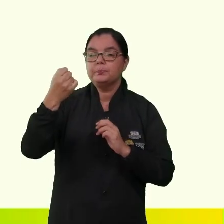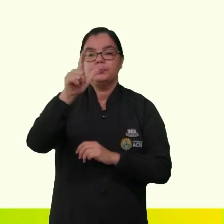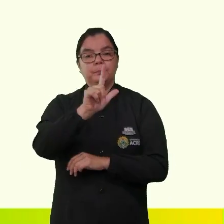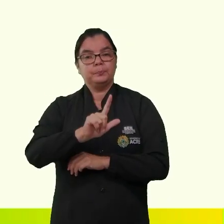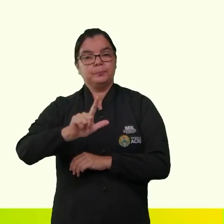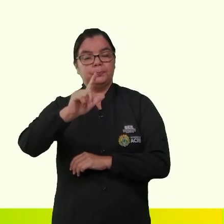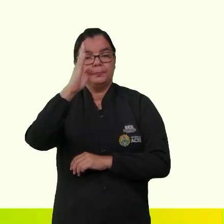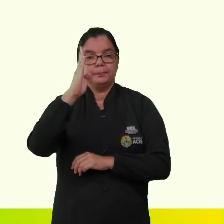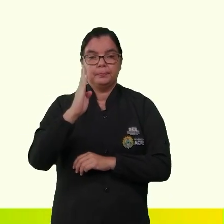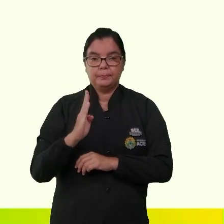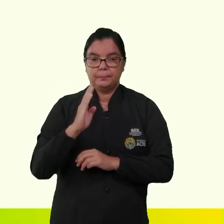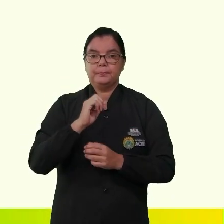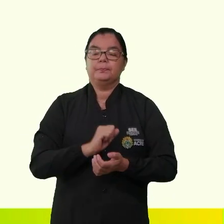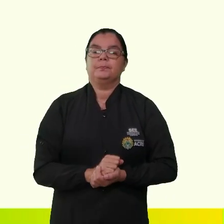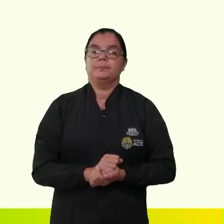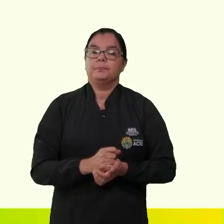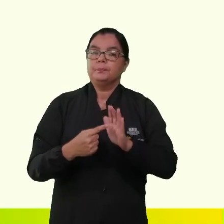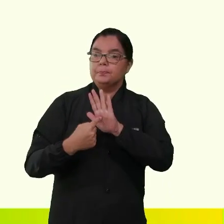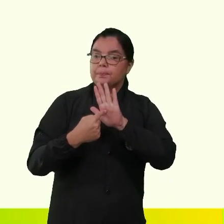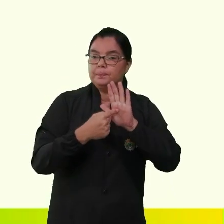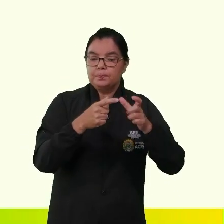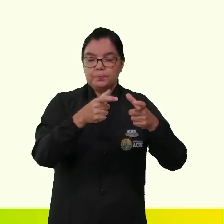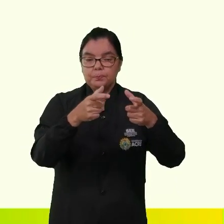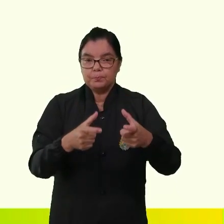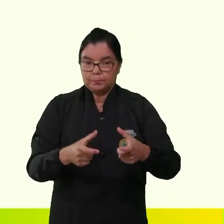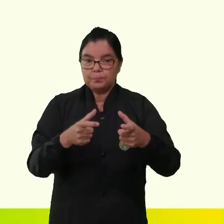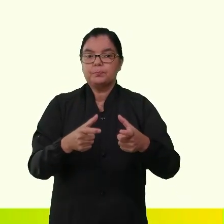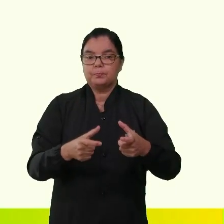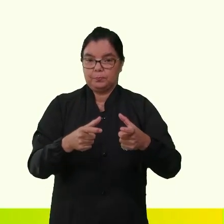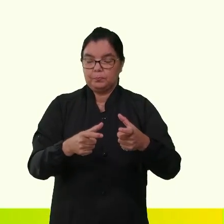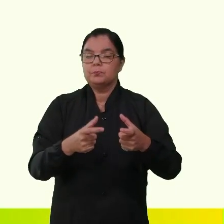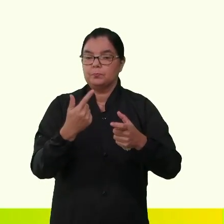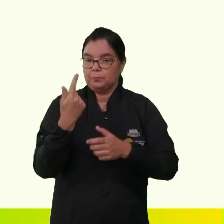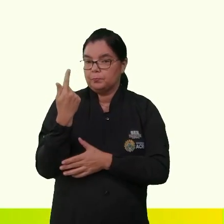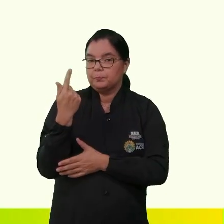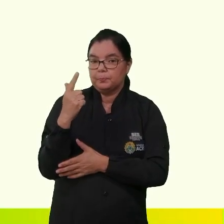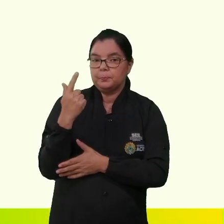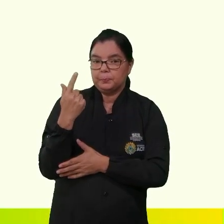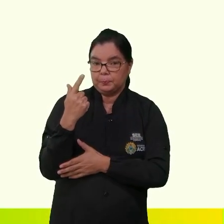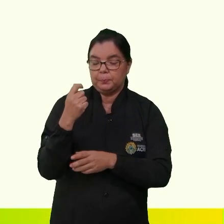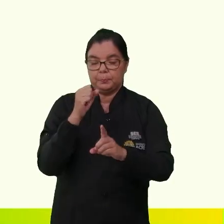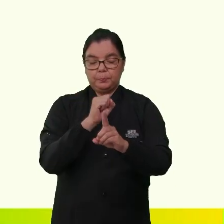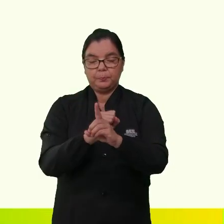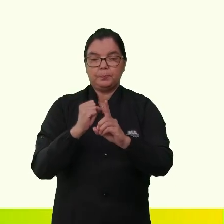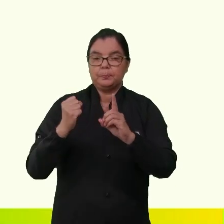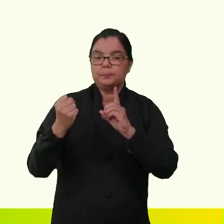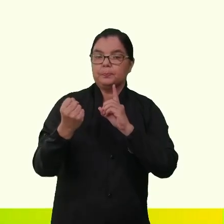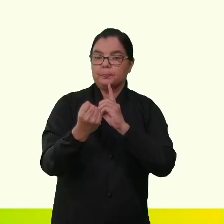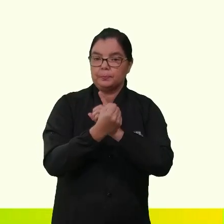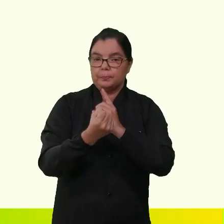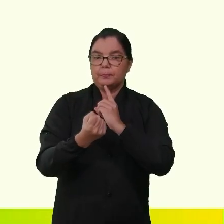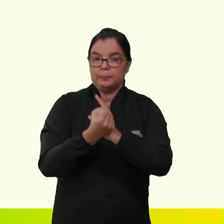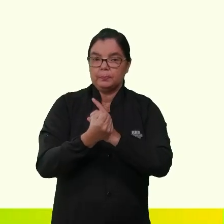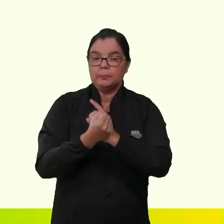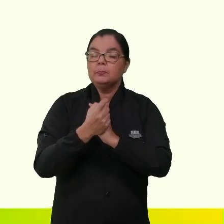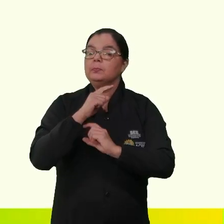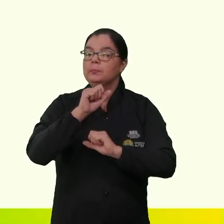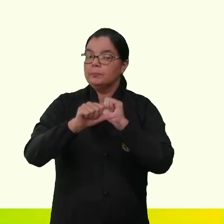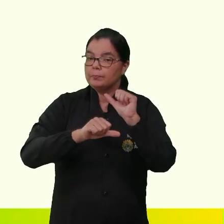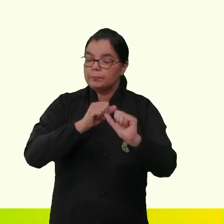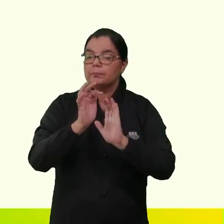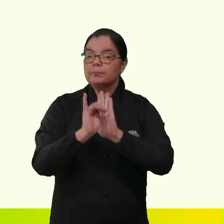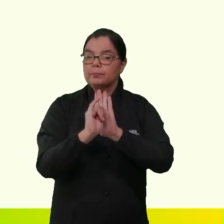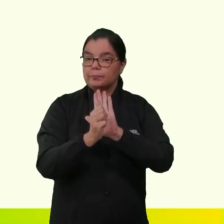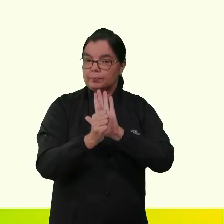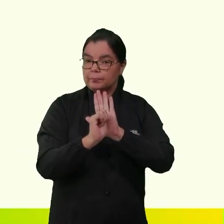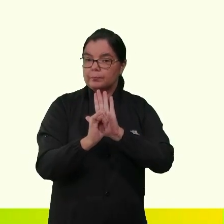literatura brasileira. Então, é a representação desse espaço aqui, ó, tanto geográfico quanto social, ele